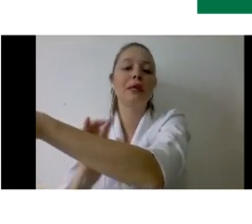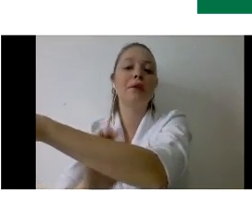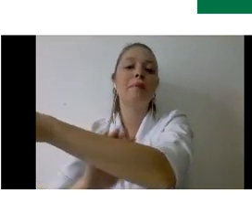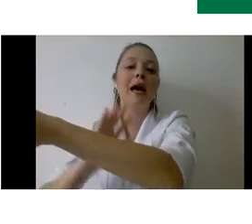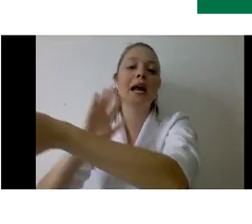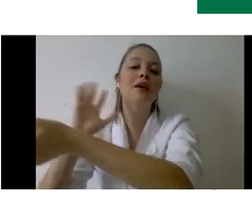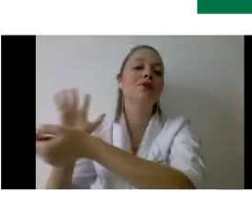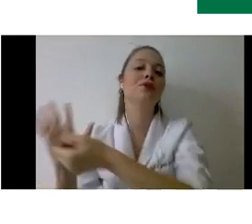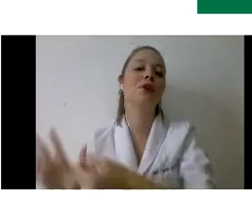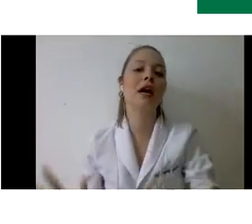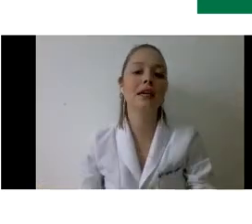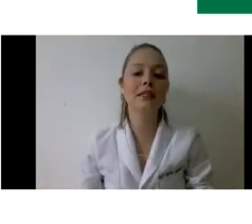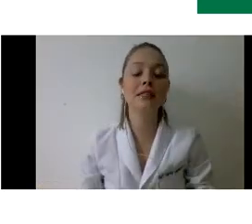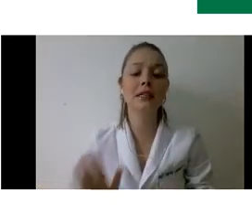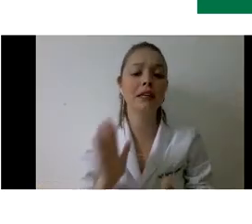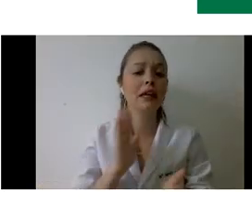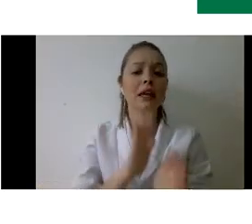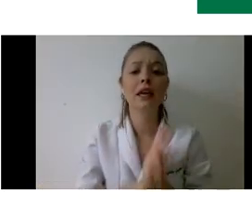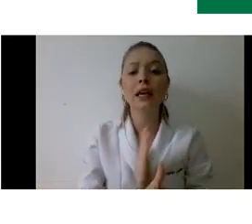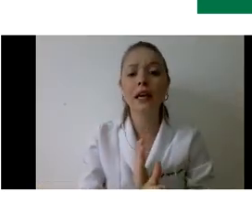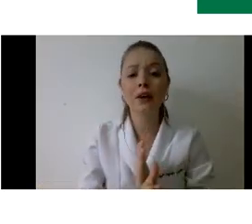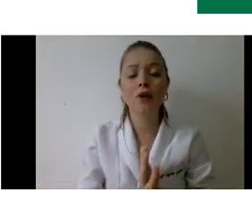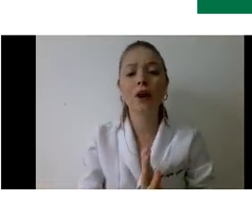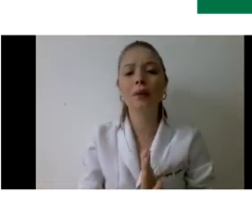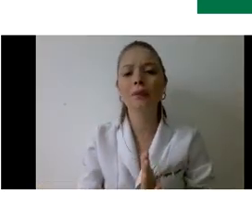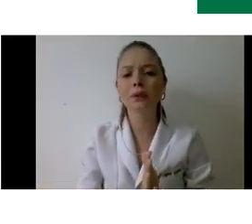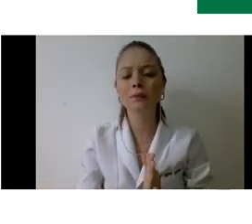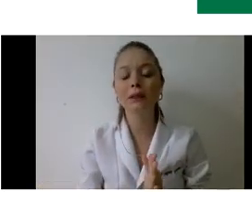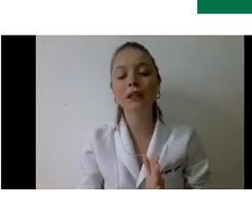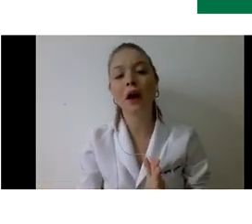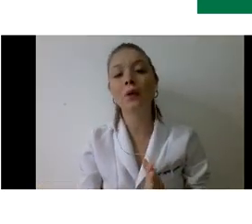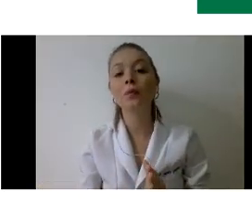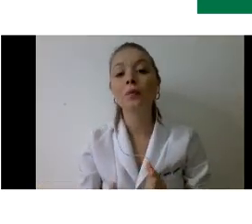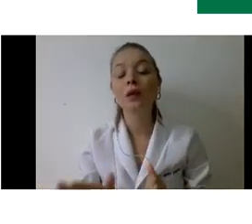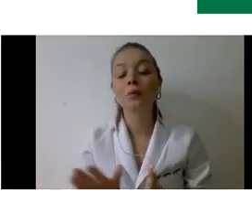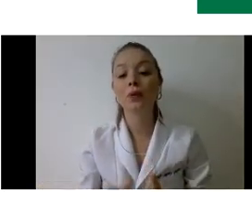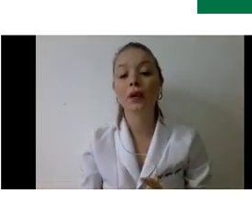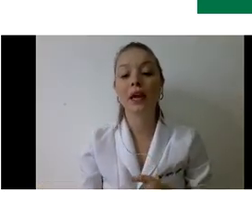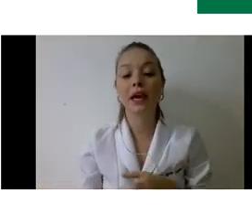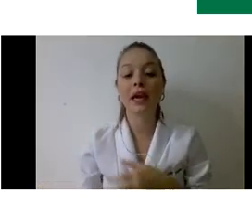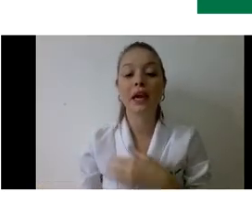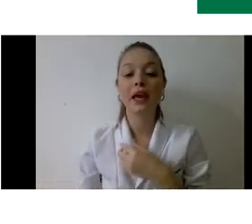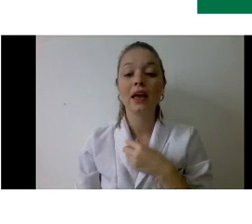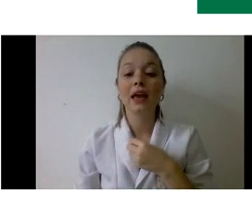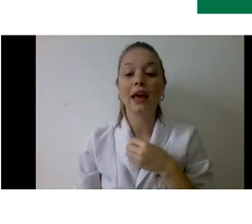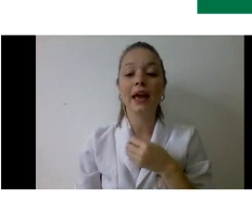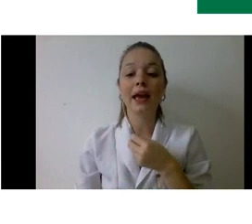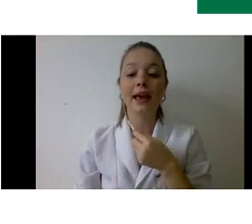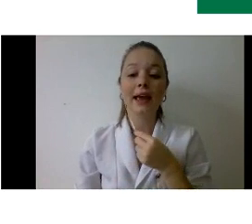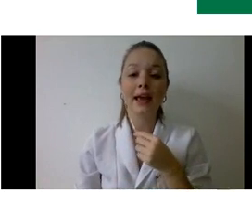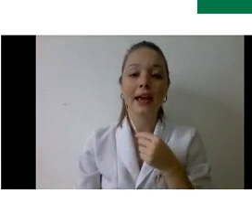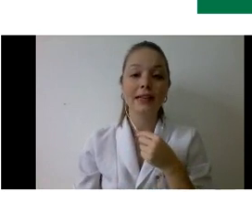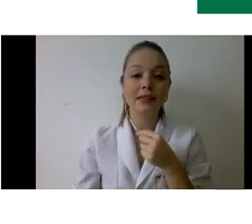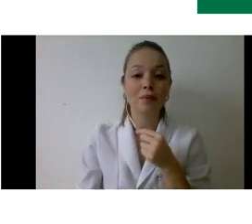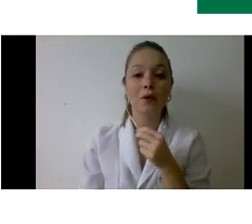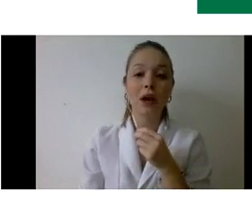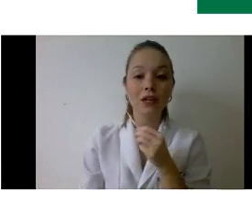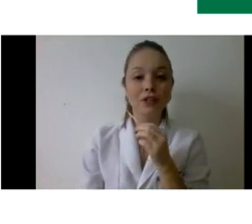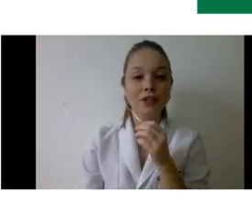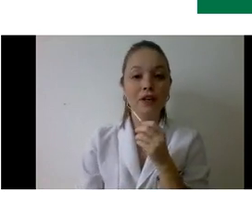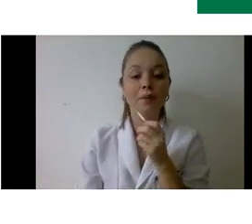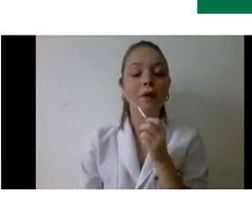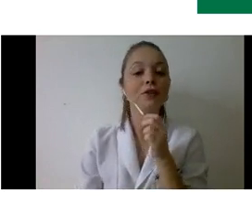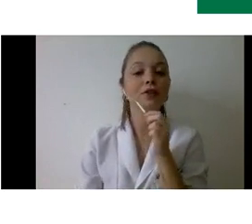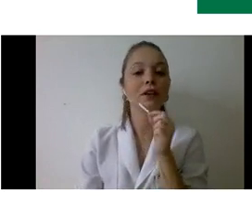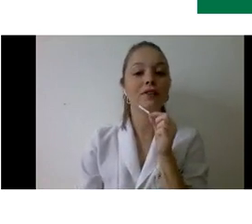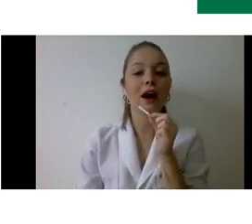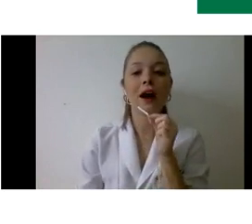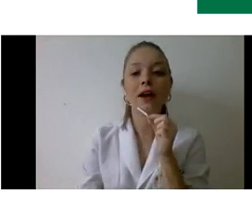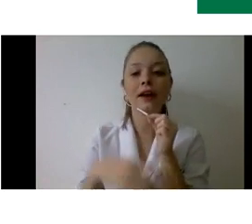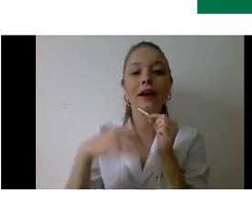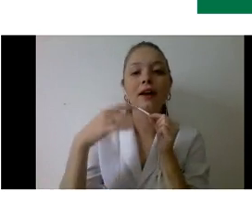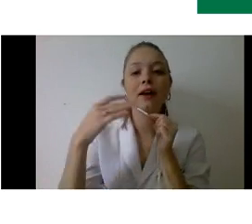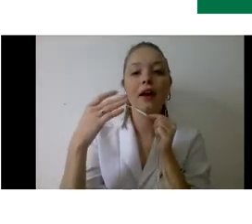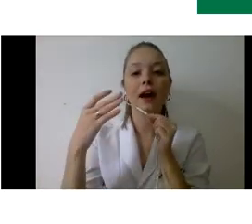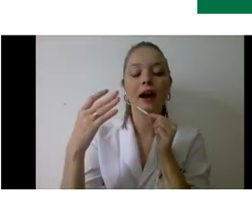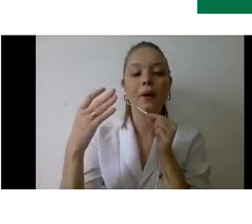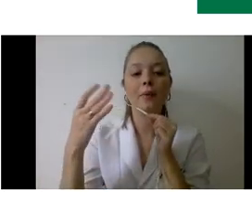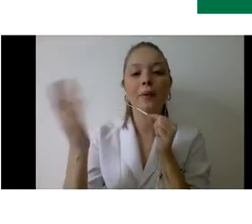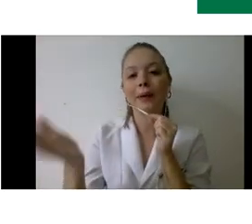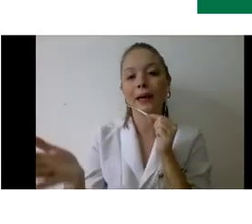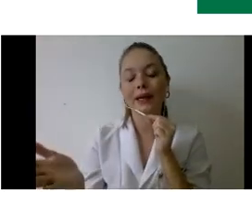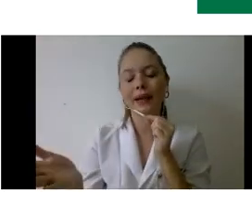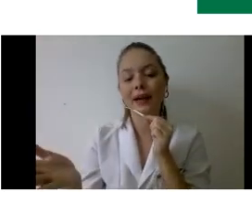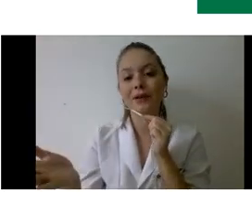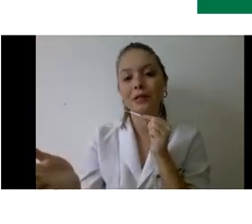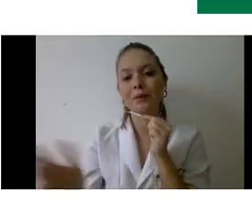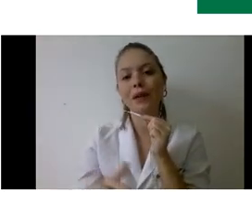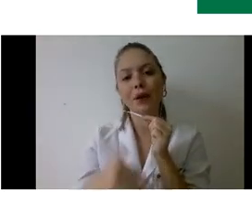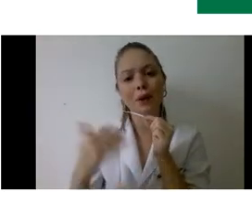circulação sanguínea e parar de jorrar esse sangue e correr para o hospital, porque essa hemorragia pode levar, né,